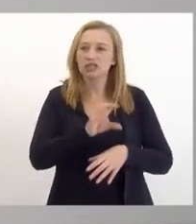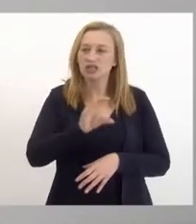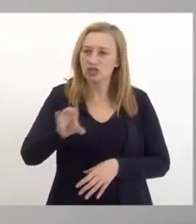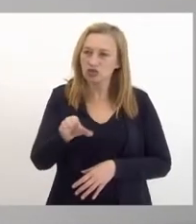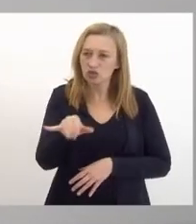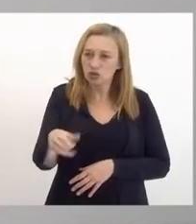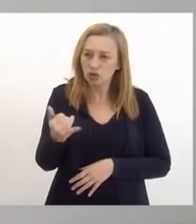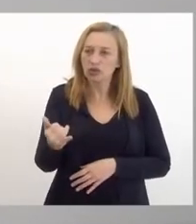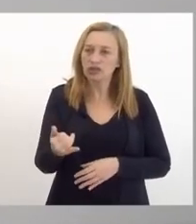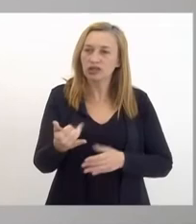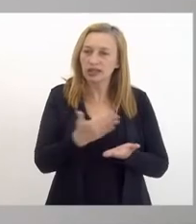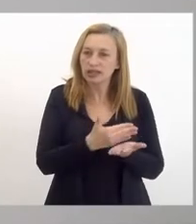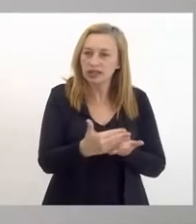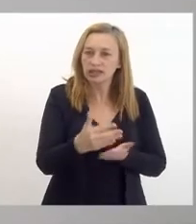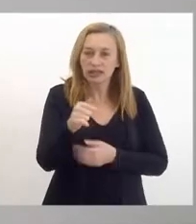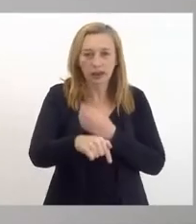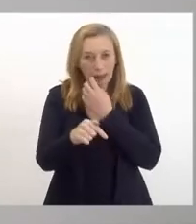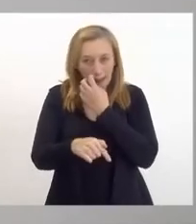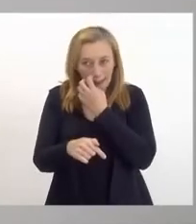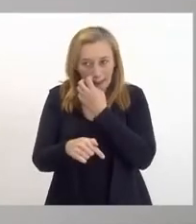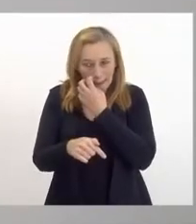está apresentando aqui